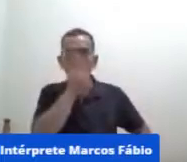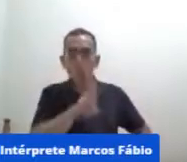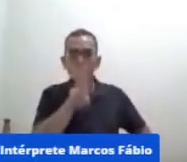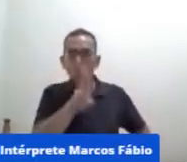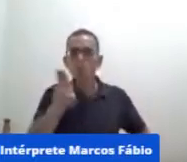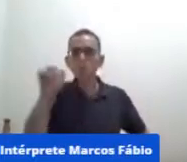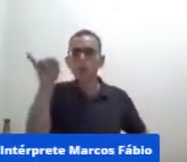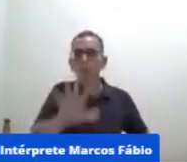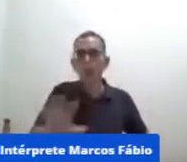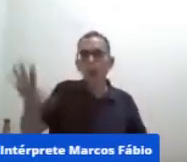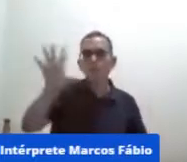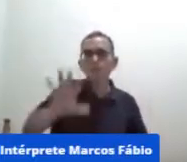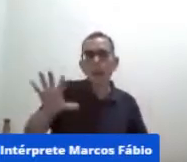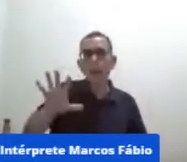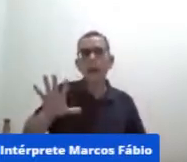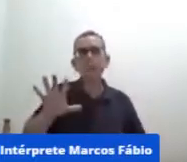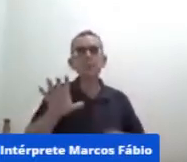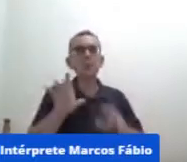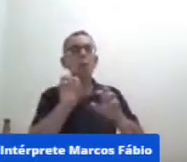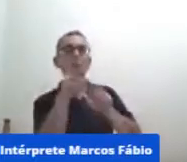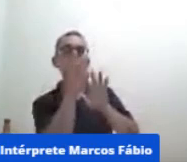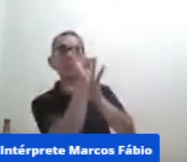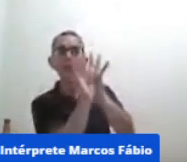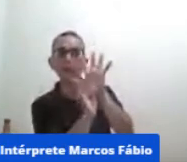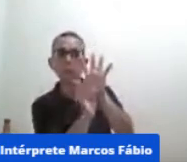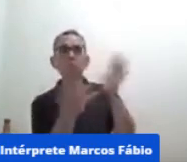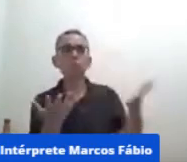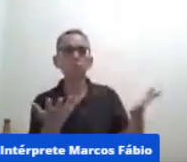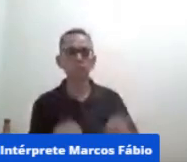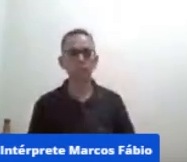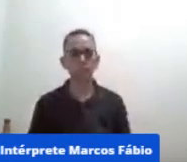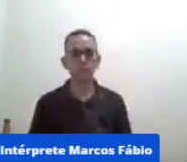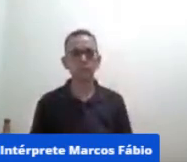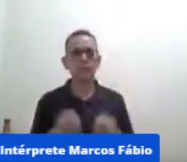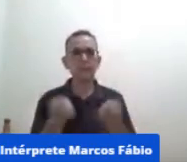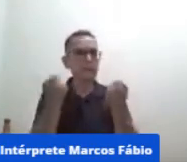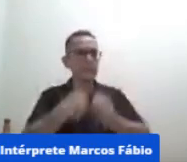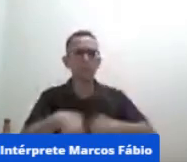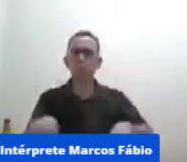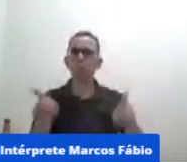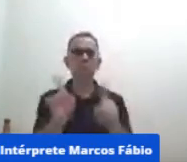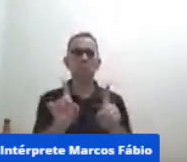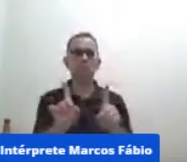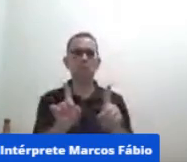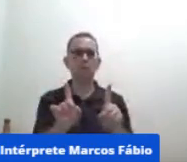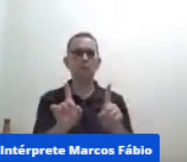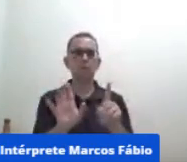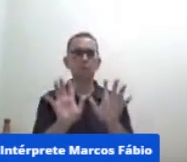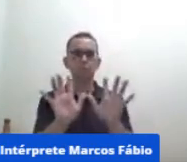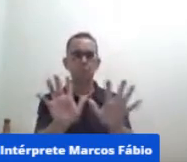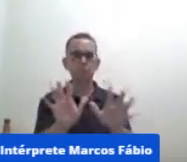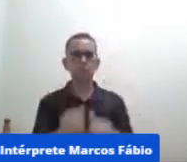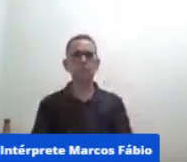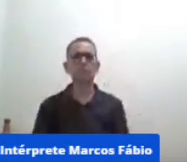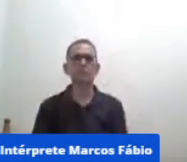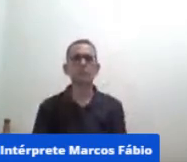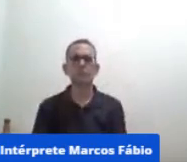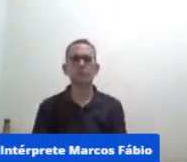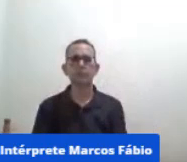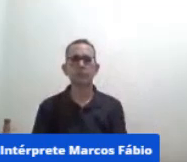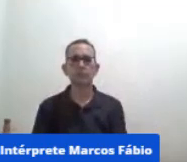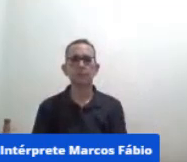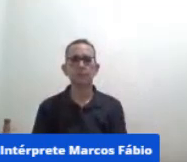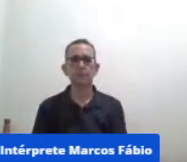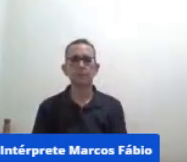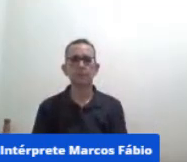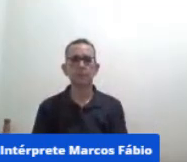texto? Eu não tenho necessidade de conter tantas informações. Eu não tenho